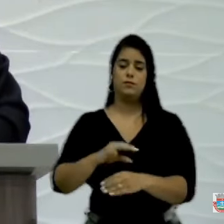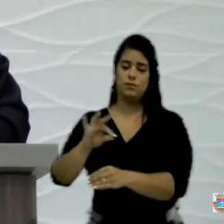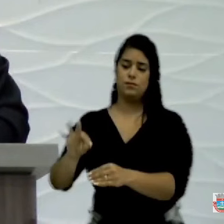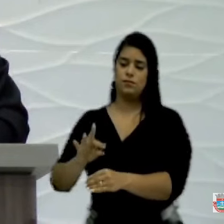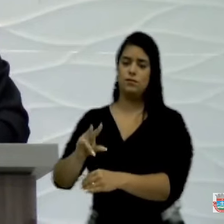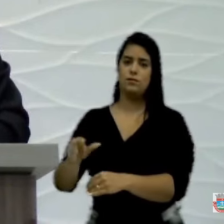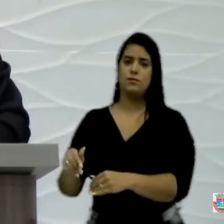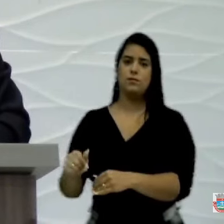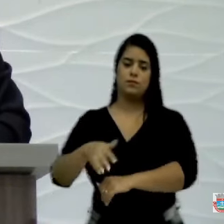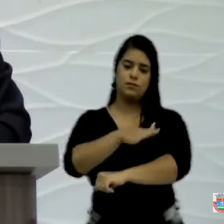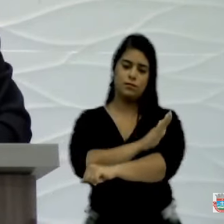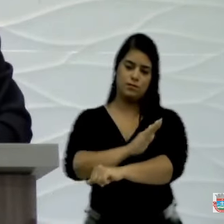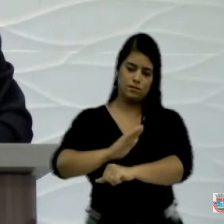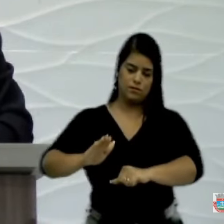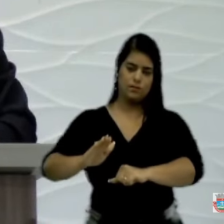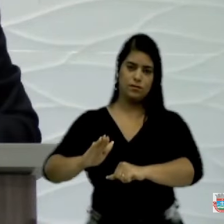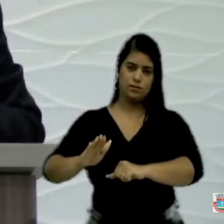para calçamento.